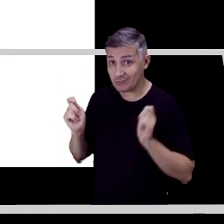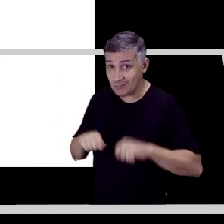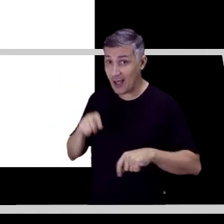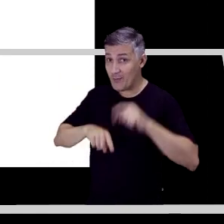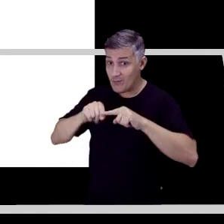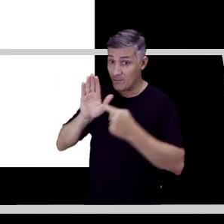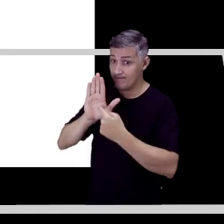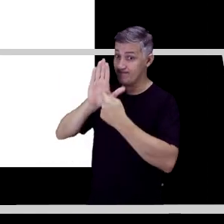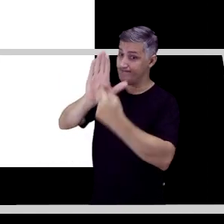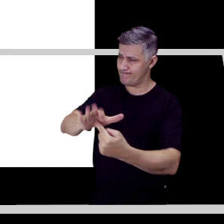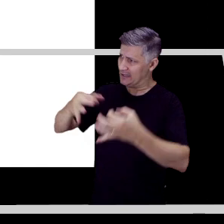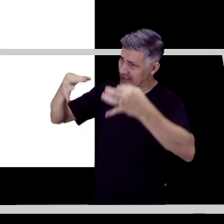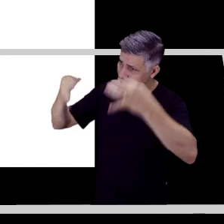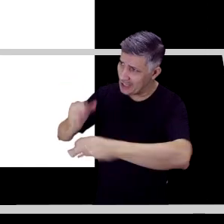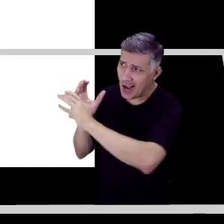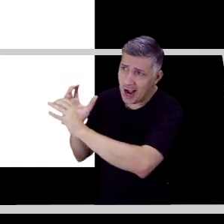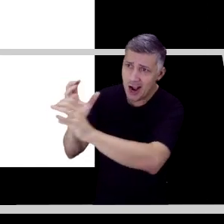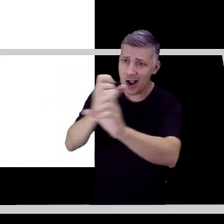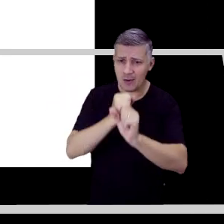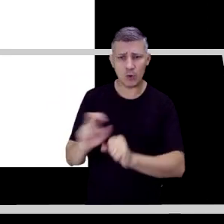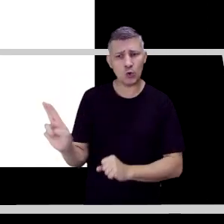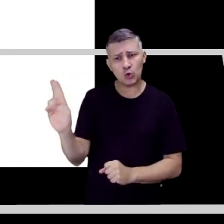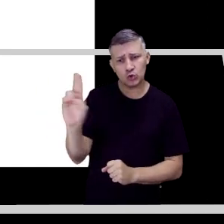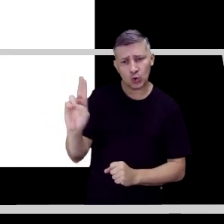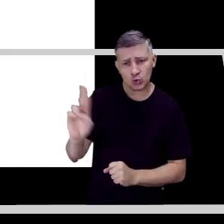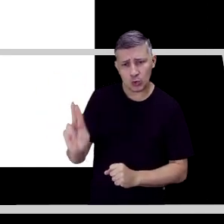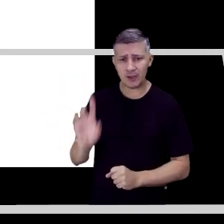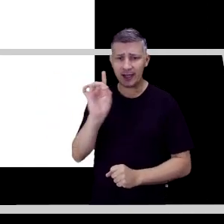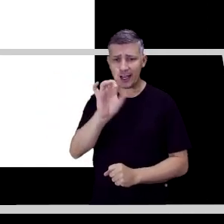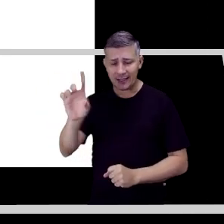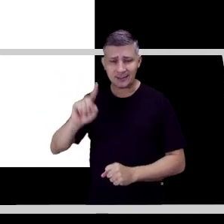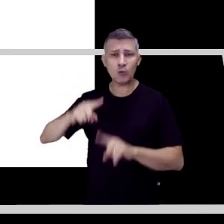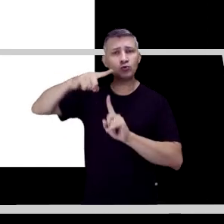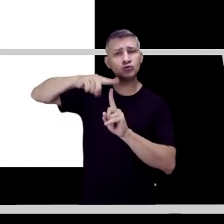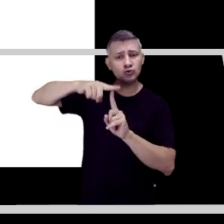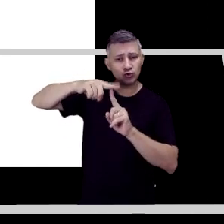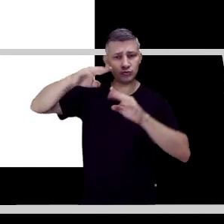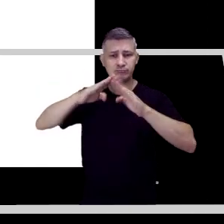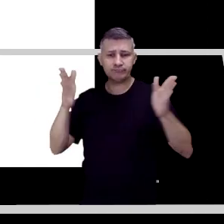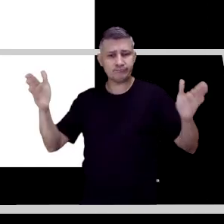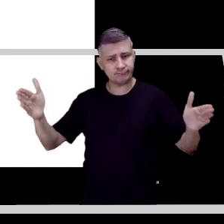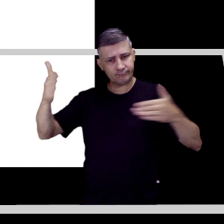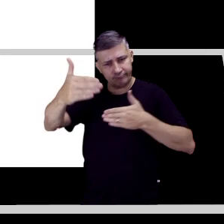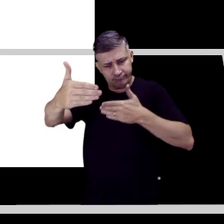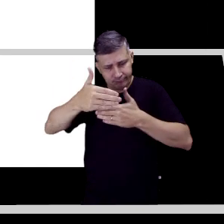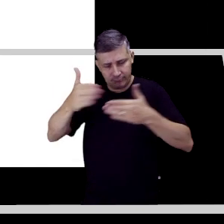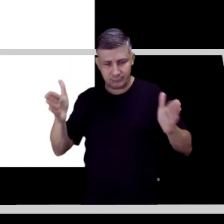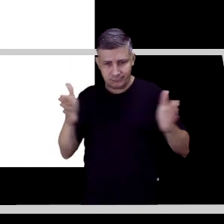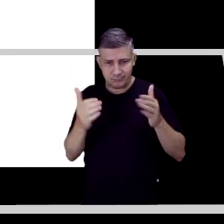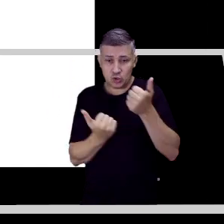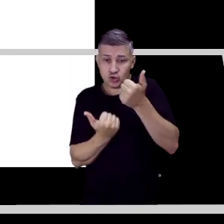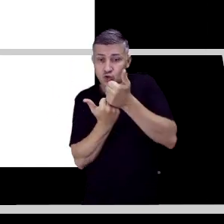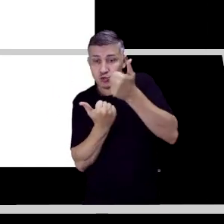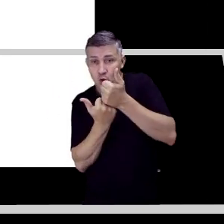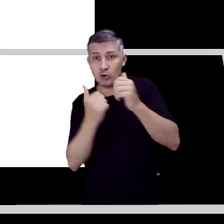consegue dispor eles aqui graficamente com tanta precisão, né? Tem um nome de cada um dos tipos de brise, com as suas dimensões,